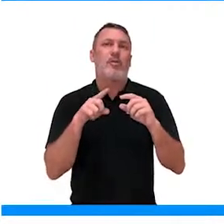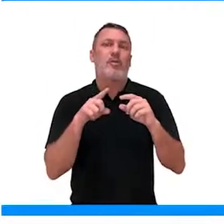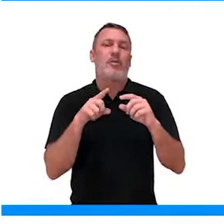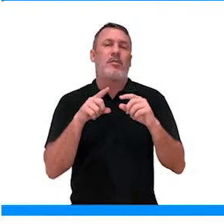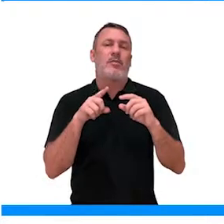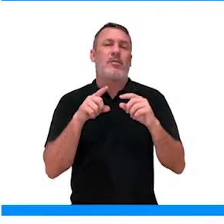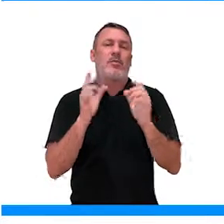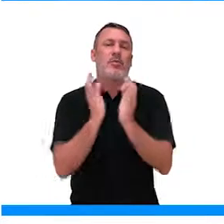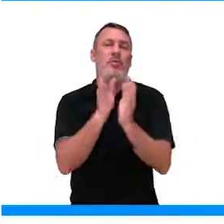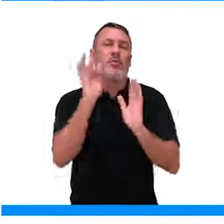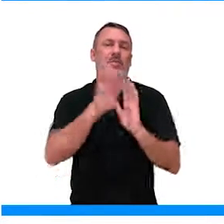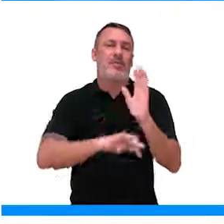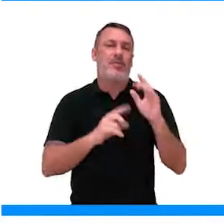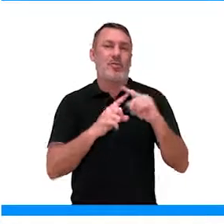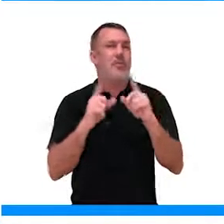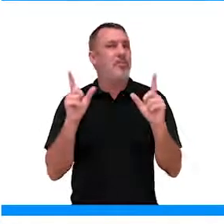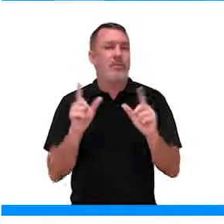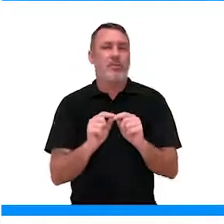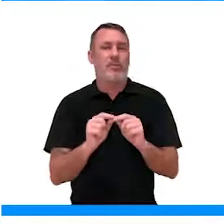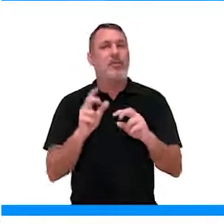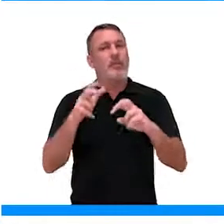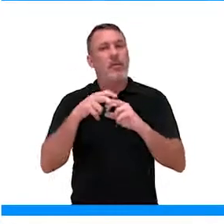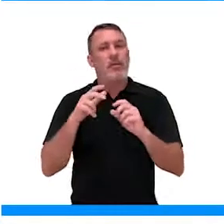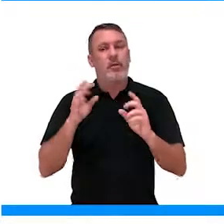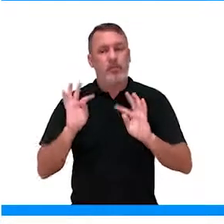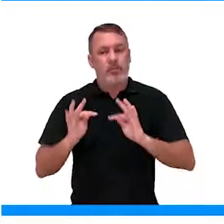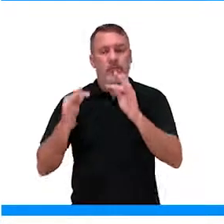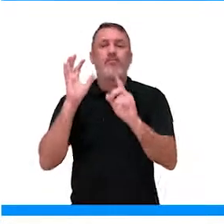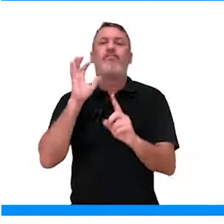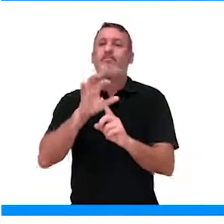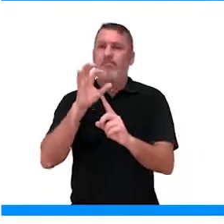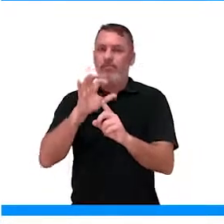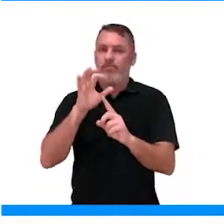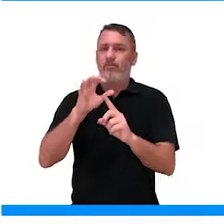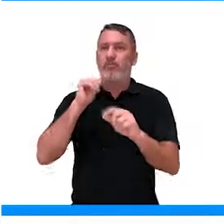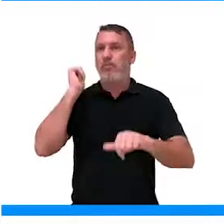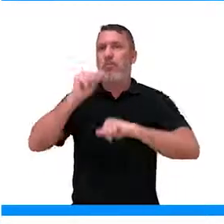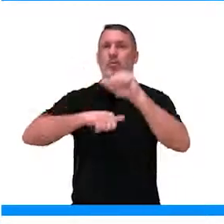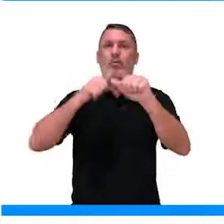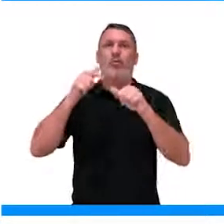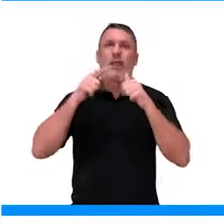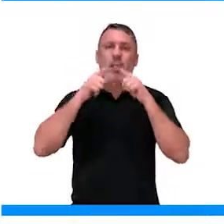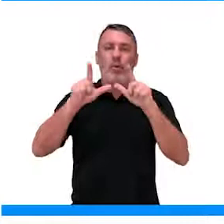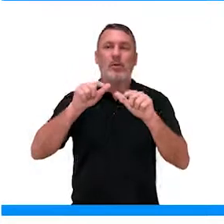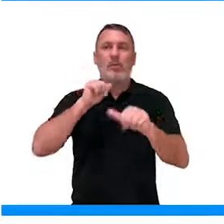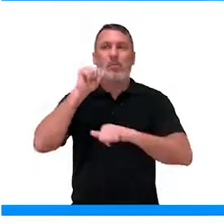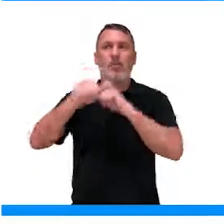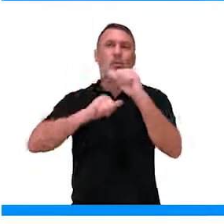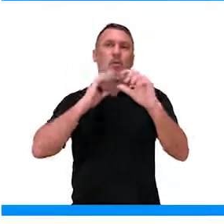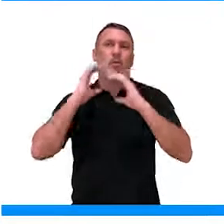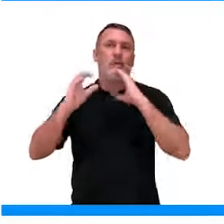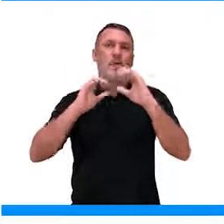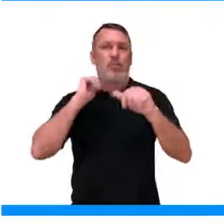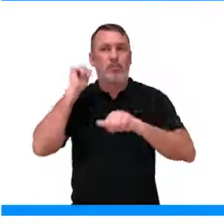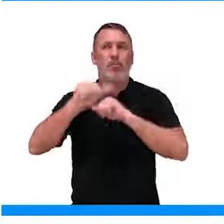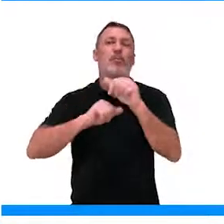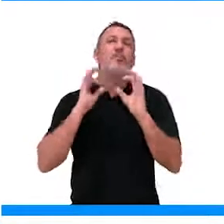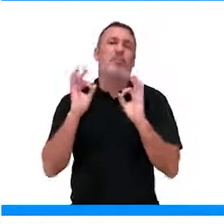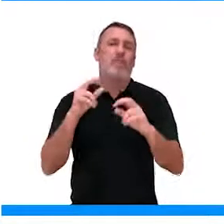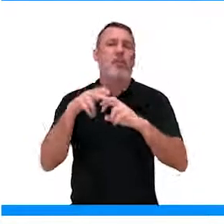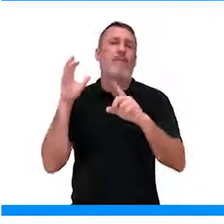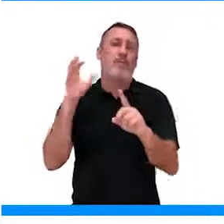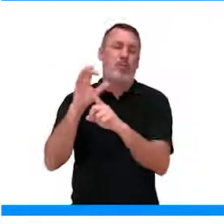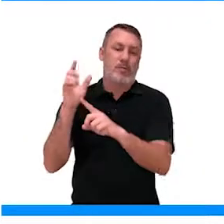né? Então, com o advento da tecnologia, isso influenciou não só outras áreas, mas a linguagem especial também foi